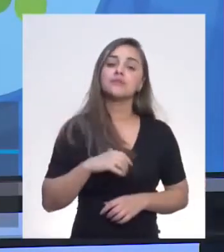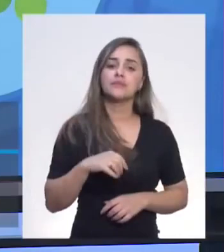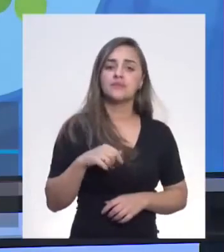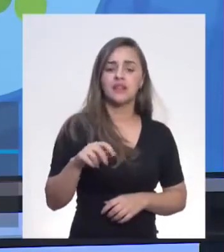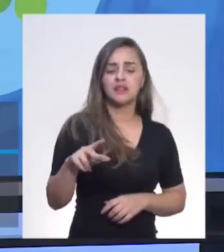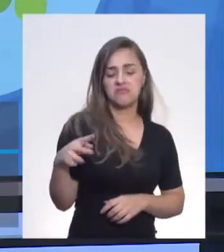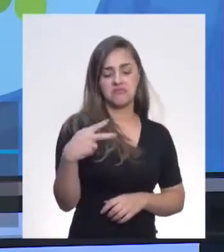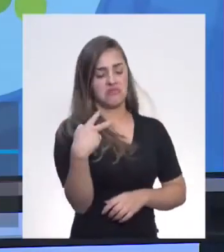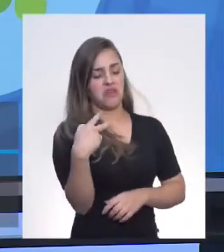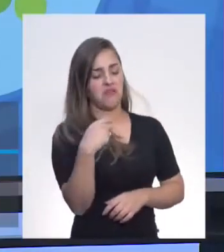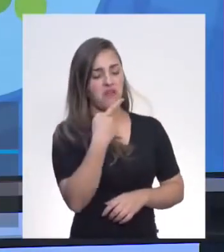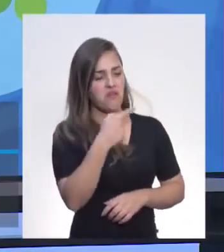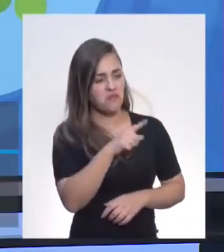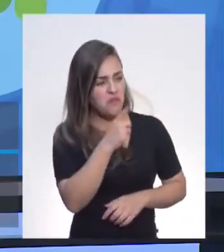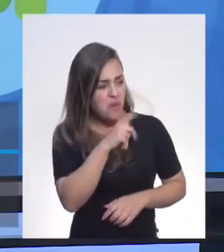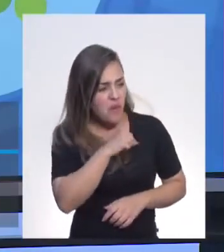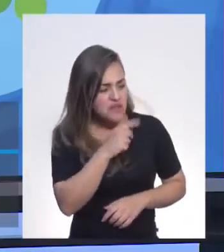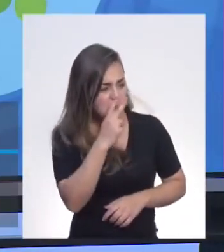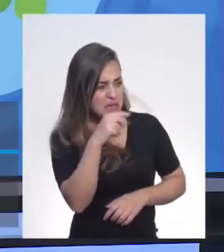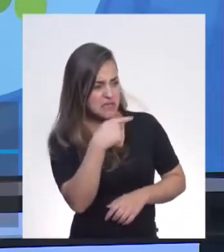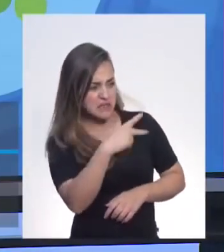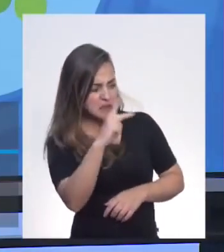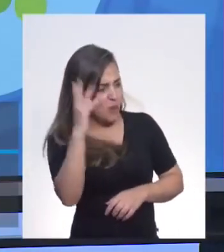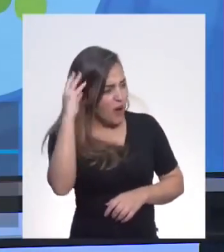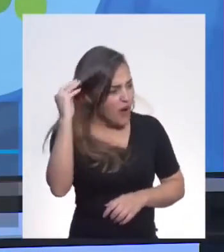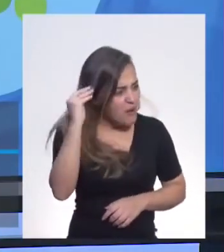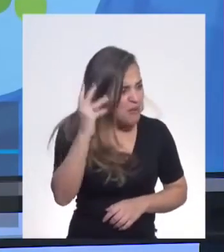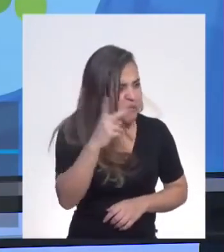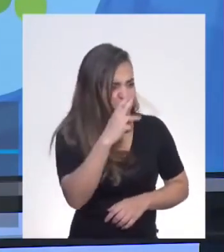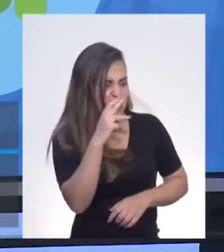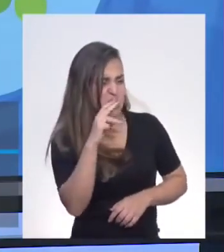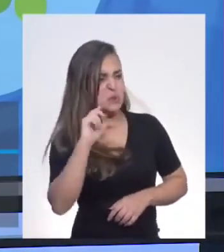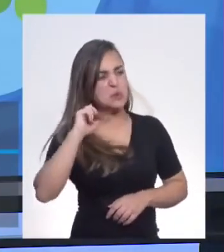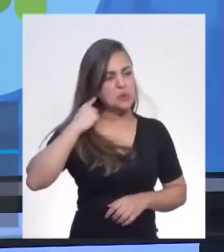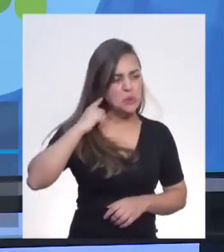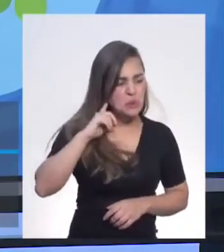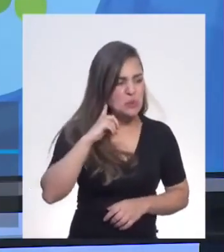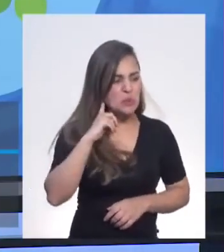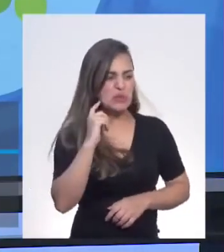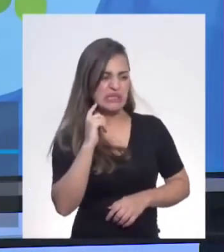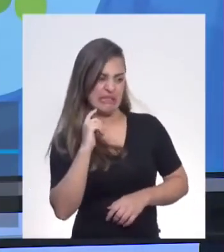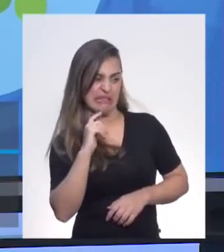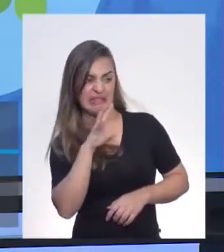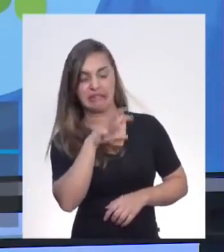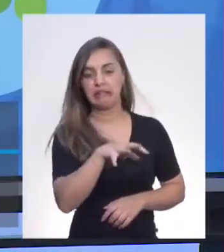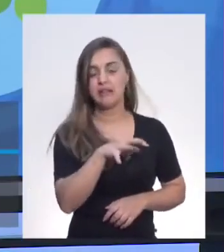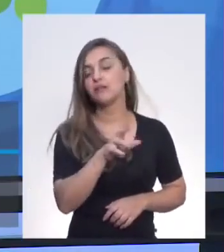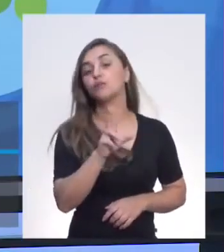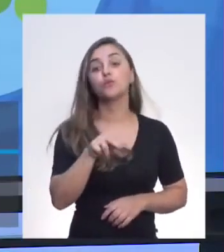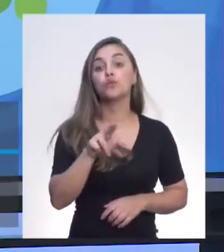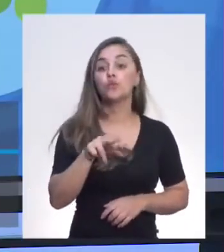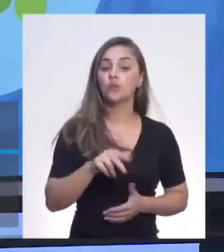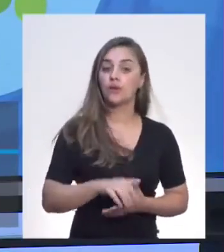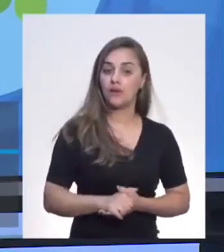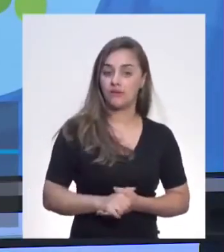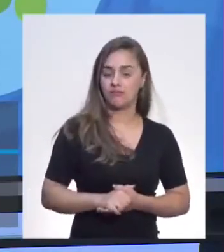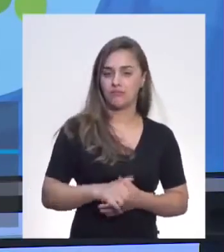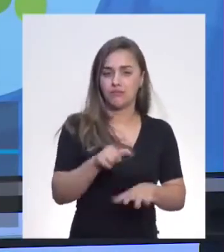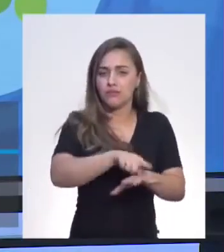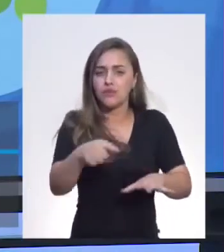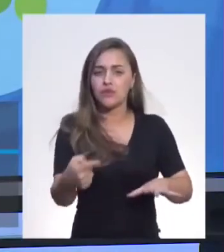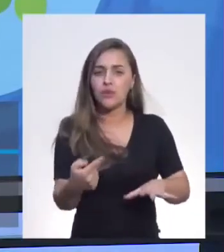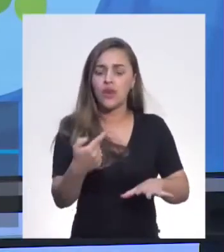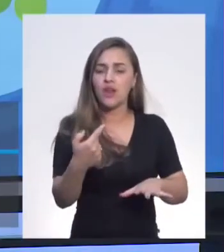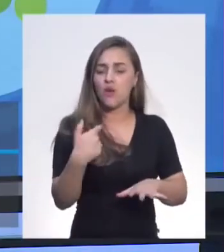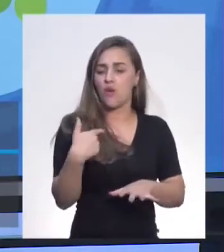com esse seu cabelo você parece suja. Entendeu? Nunca ninguém me excluiu pelo fato de eu ser branca. Não estou